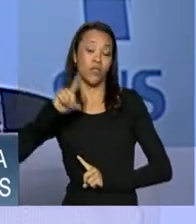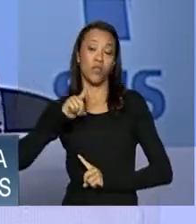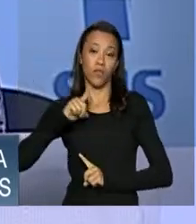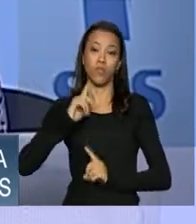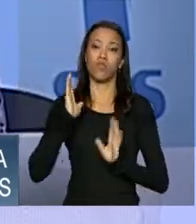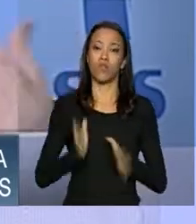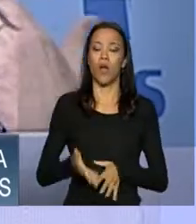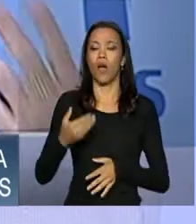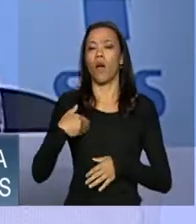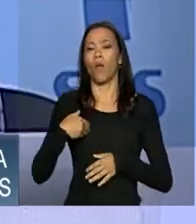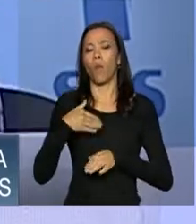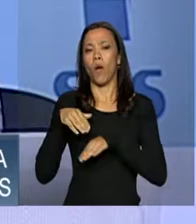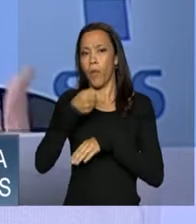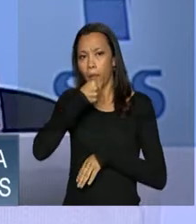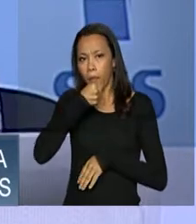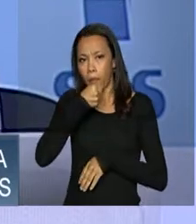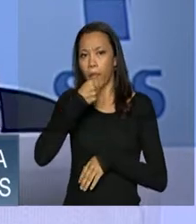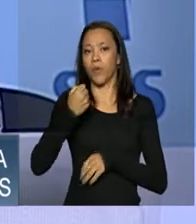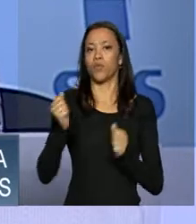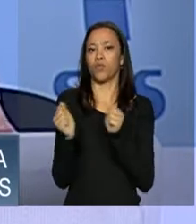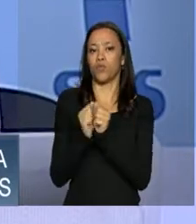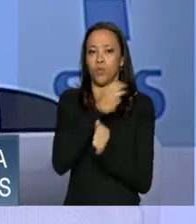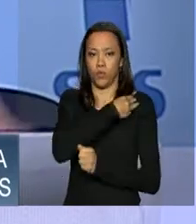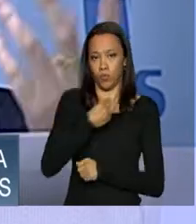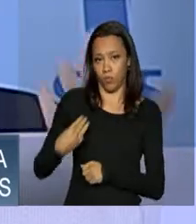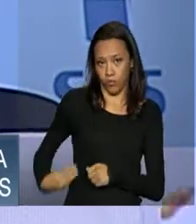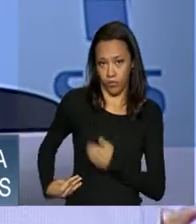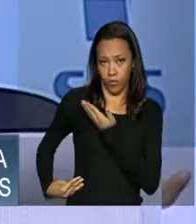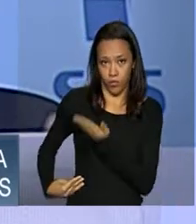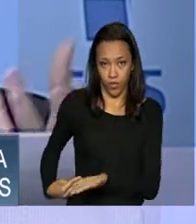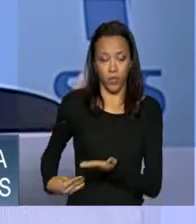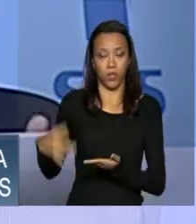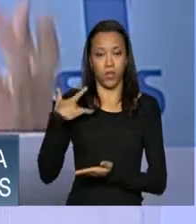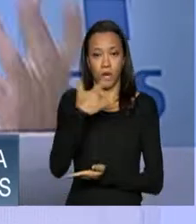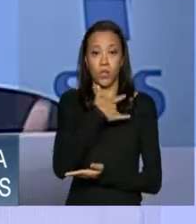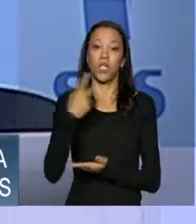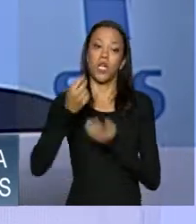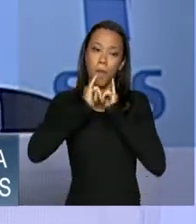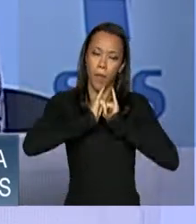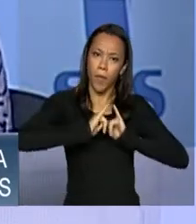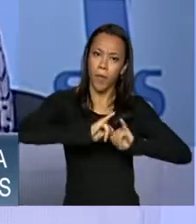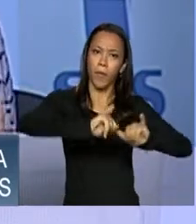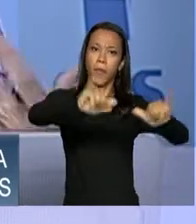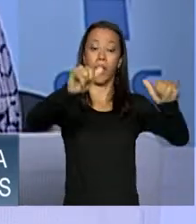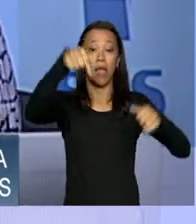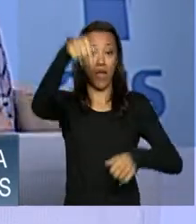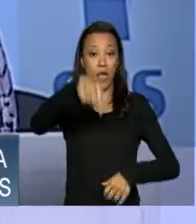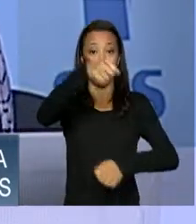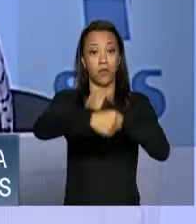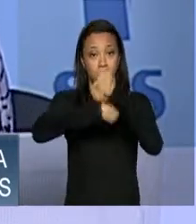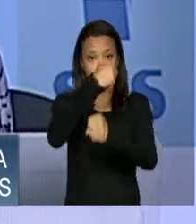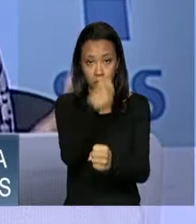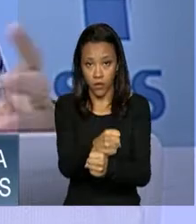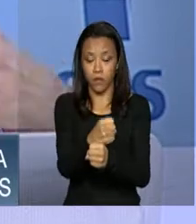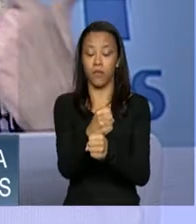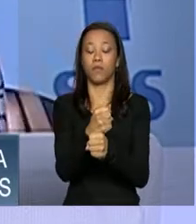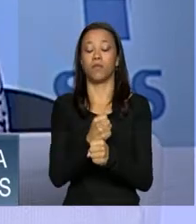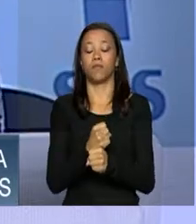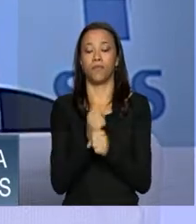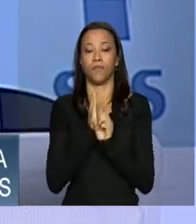anunciadas publicações e alguns dados. E esse é o dia, esse ano foi dedicado,